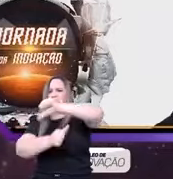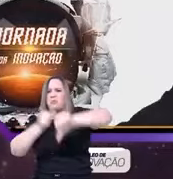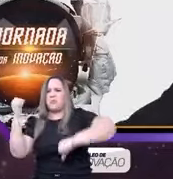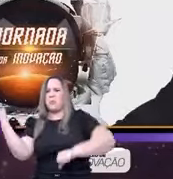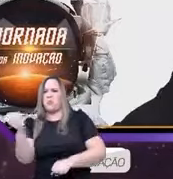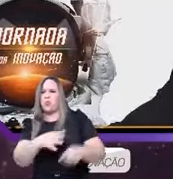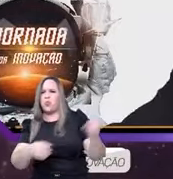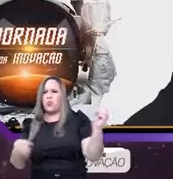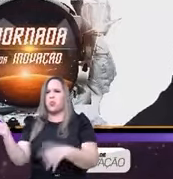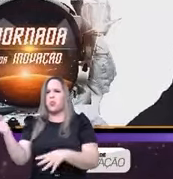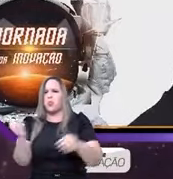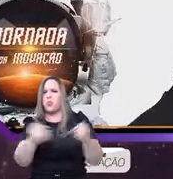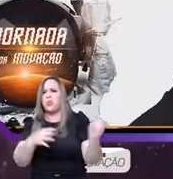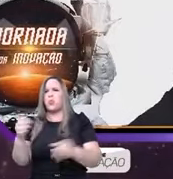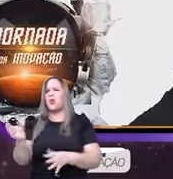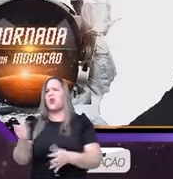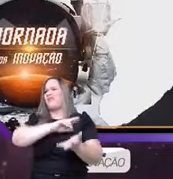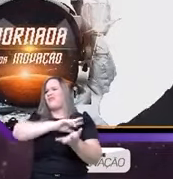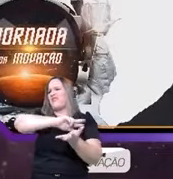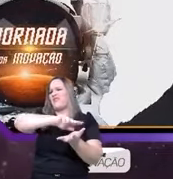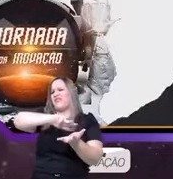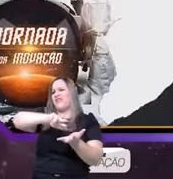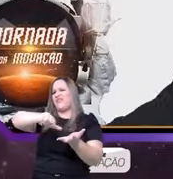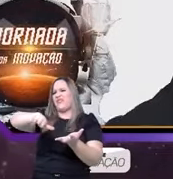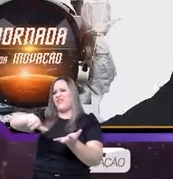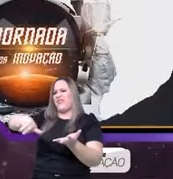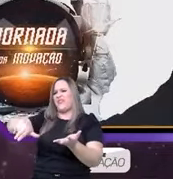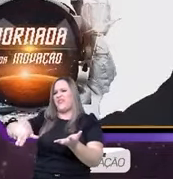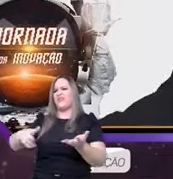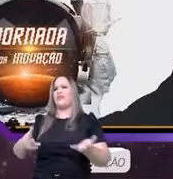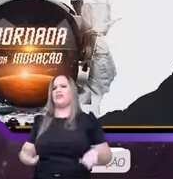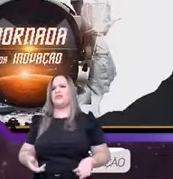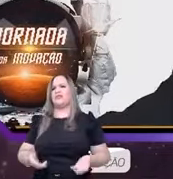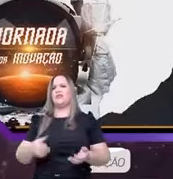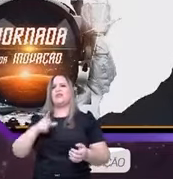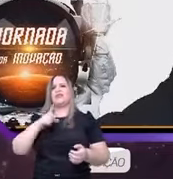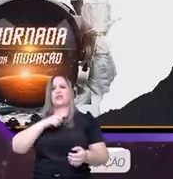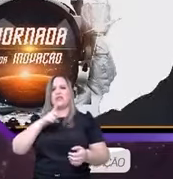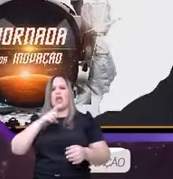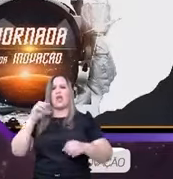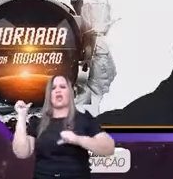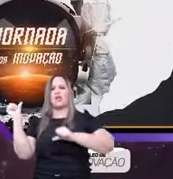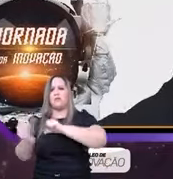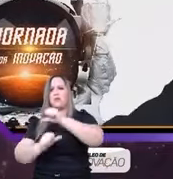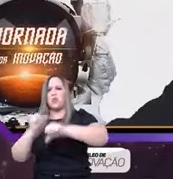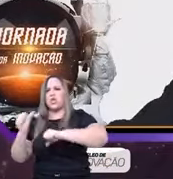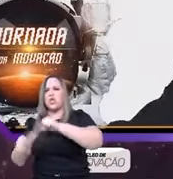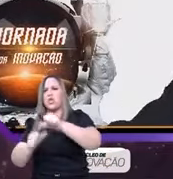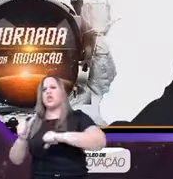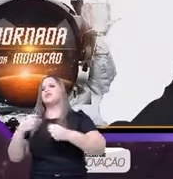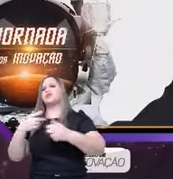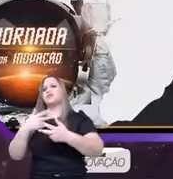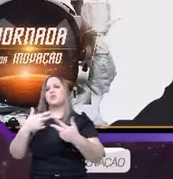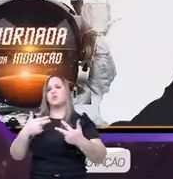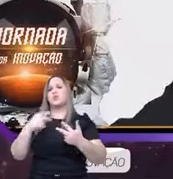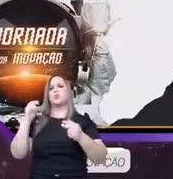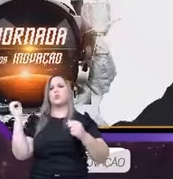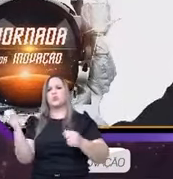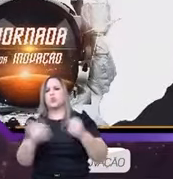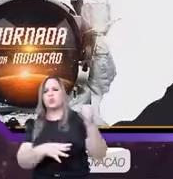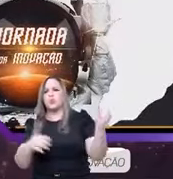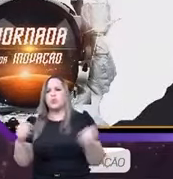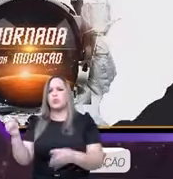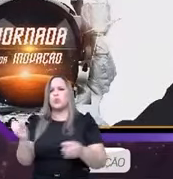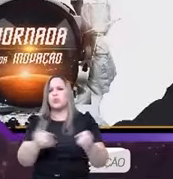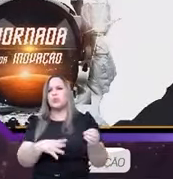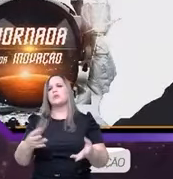alguma o caráter a necessidade de modernização, até porque a desburocratização eu vejo como um elemento mais